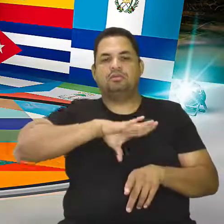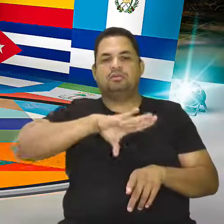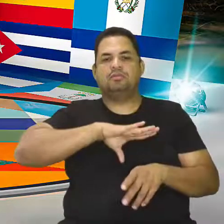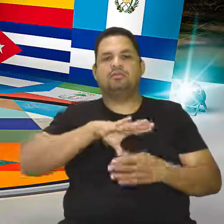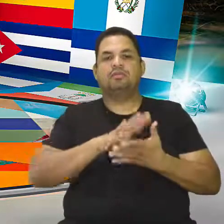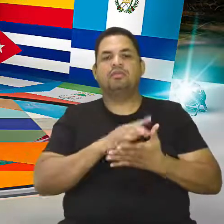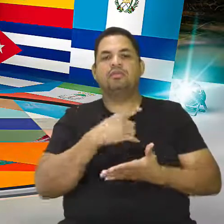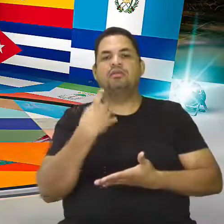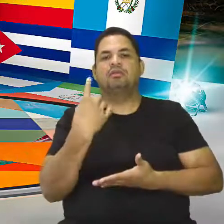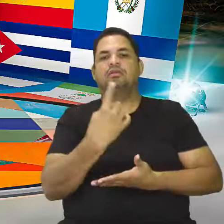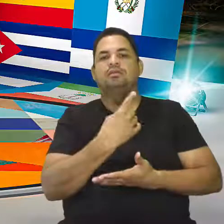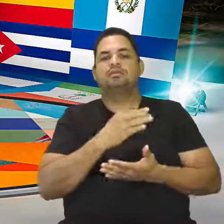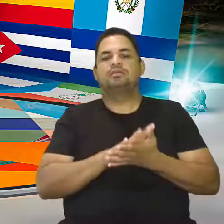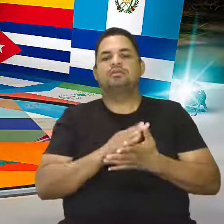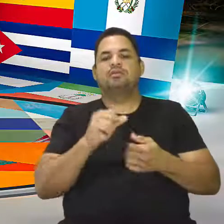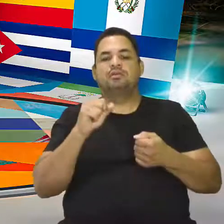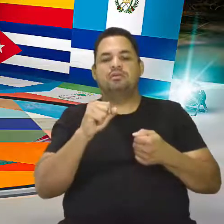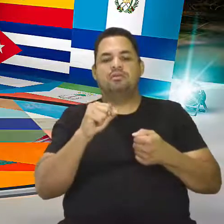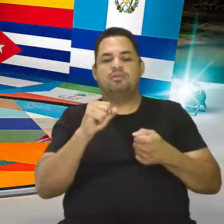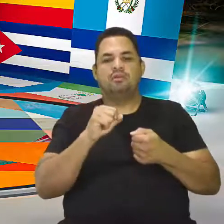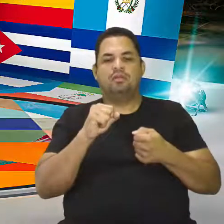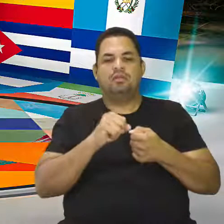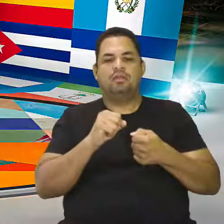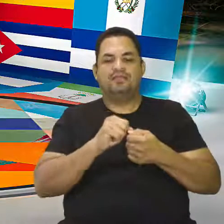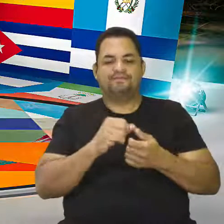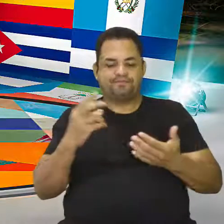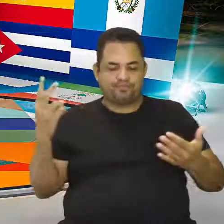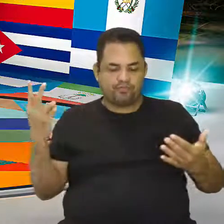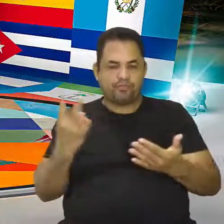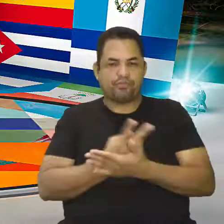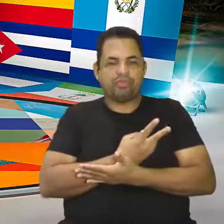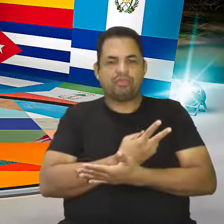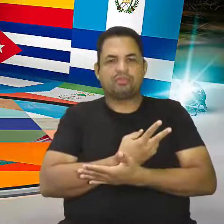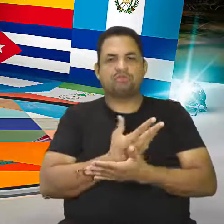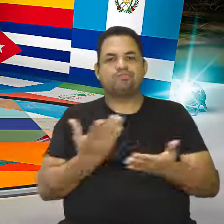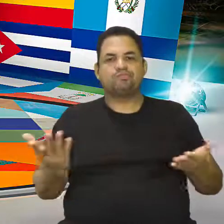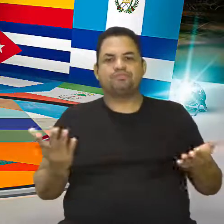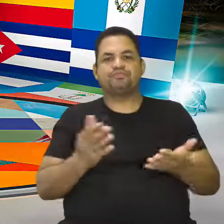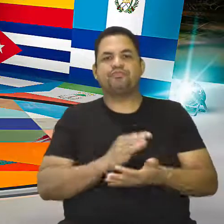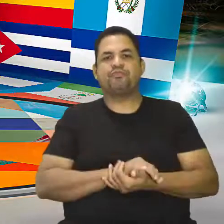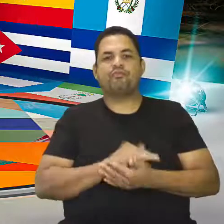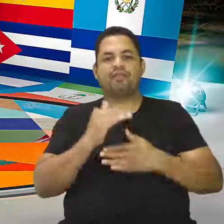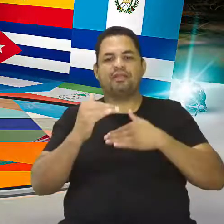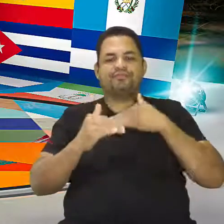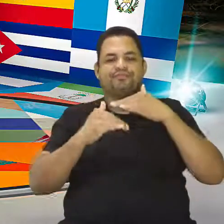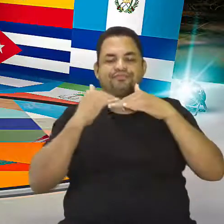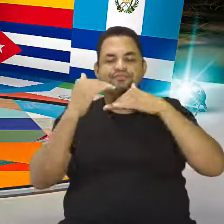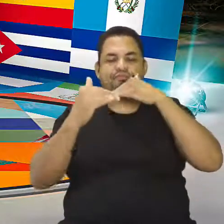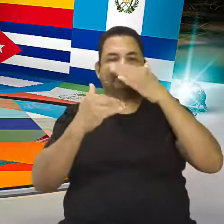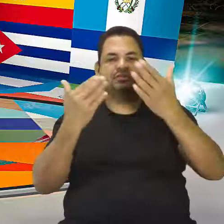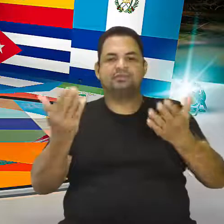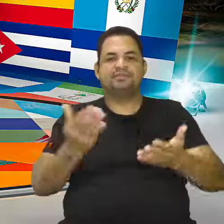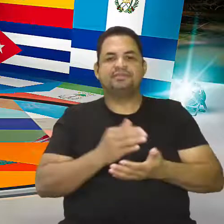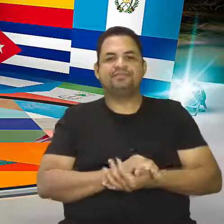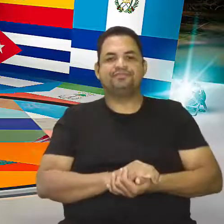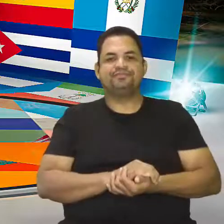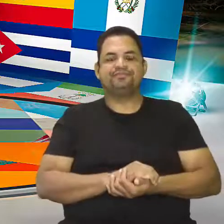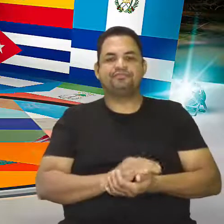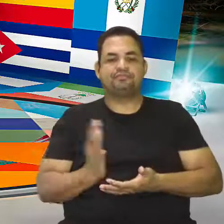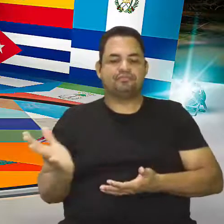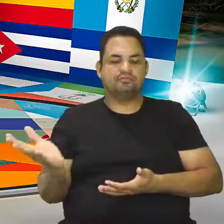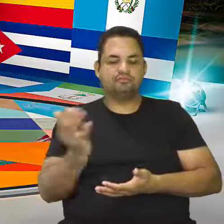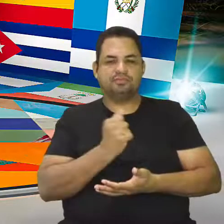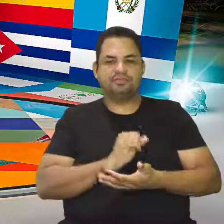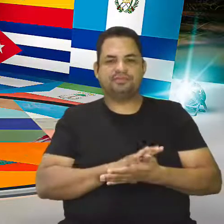que nós temos? Uma ação em curso, uma ação em desenvolvimento. Então, vamos lá